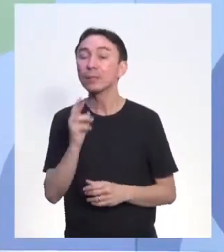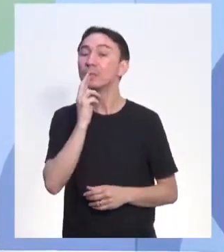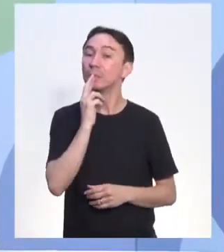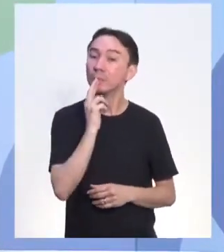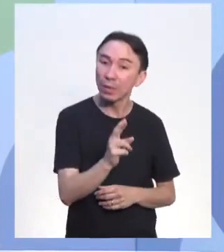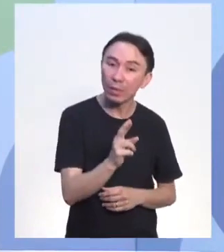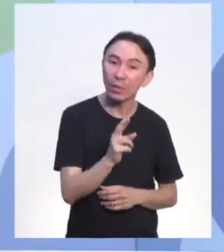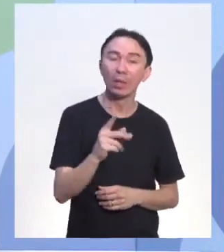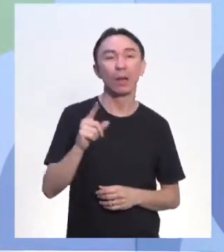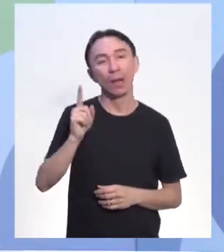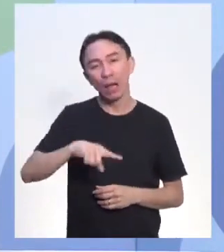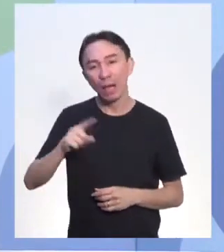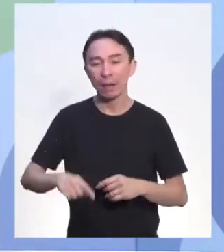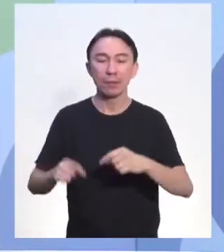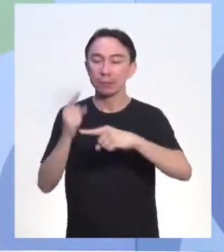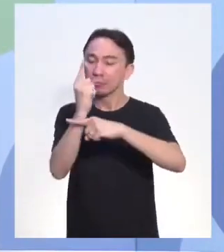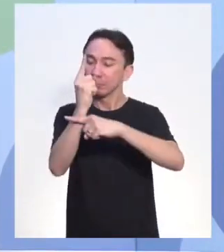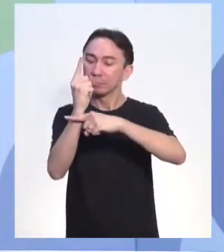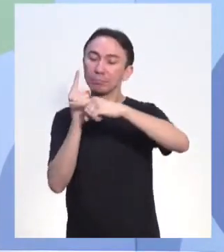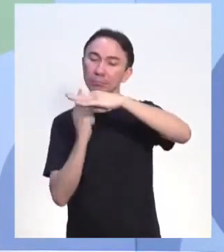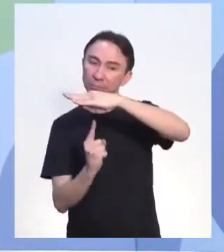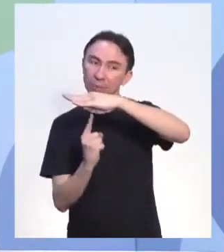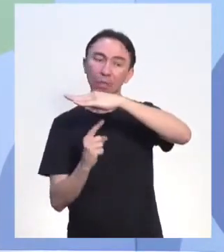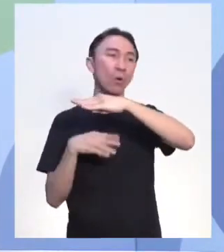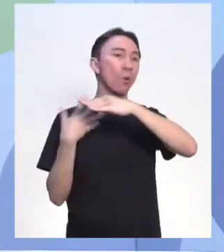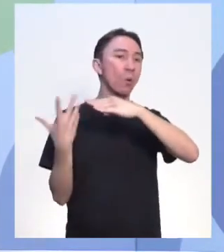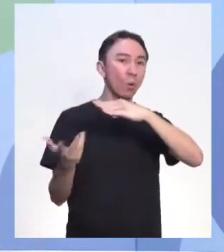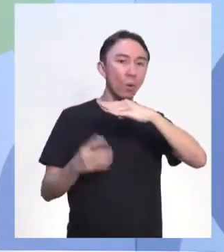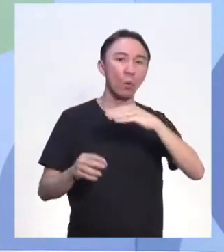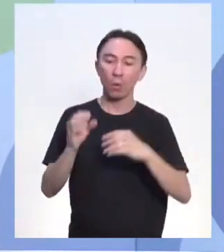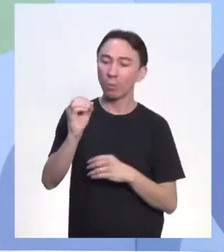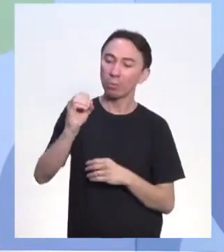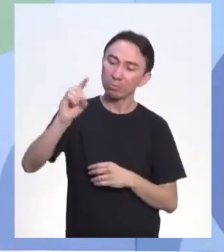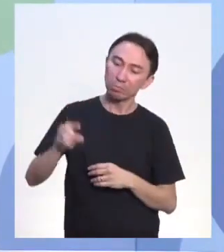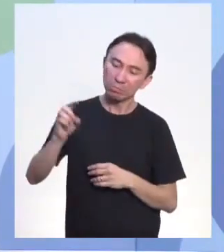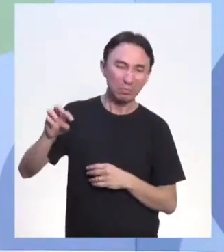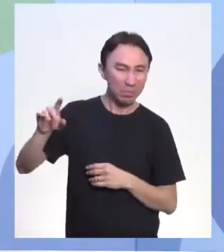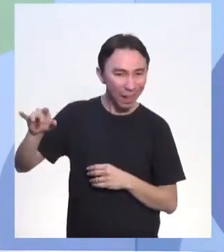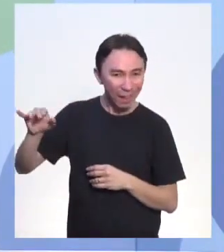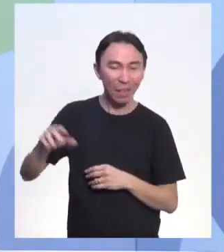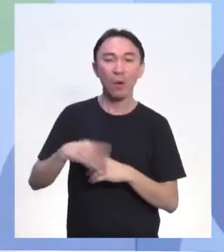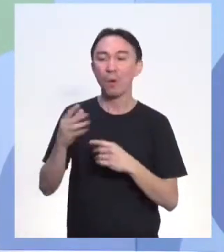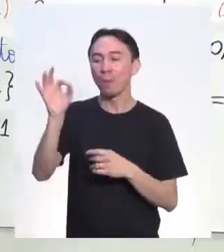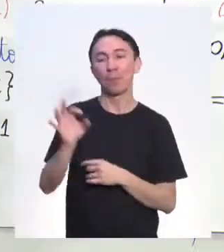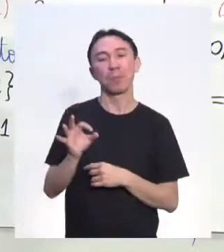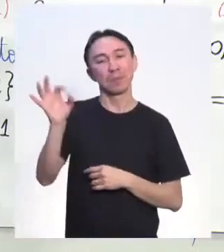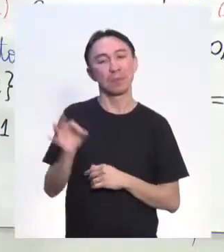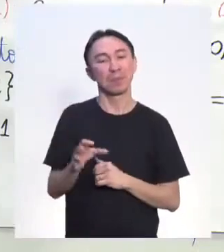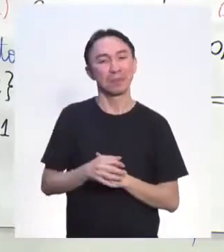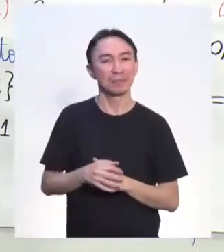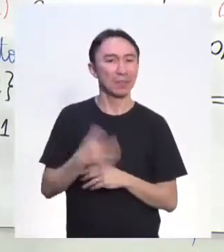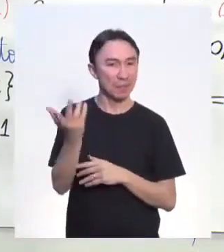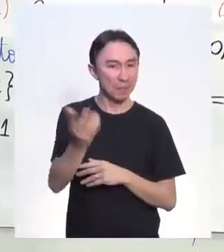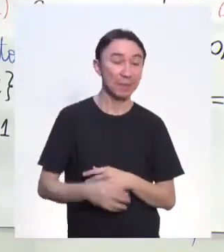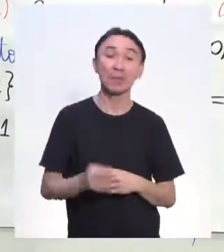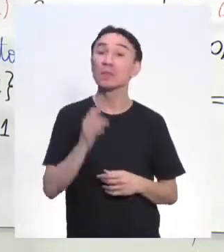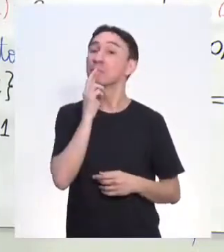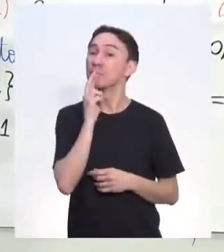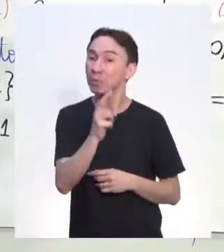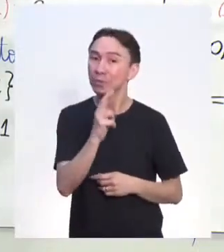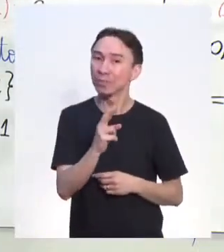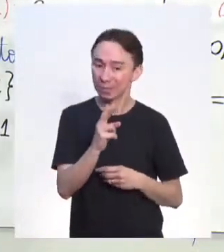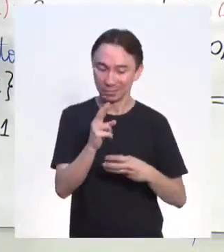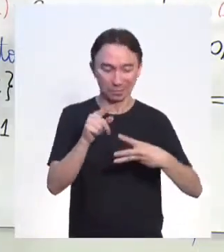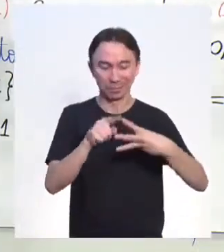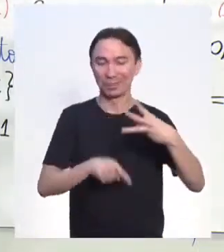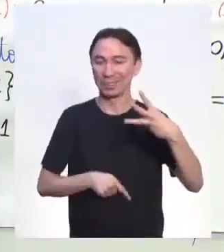resposta, seja em fração, seja em decimal ou em porcentagem. Ok, pessoal? Ah, eu quero que você dê as 3 respostas, tá? Eu já sou